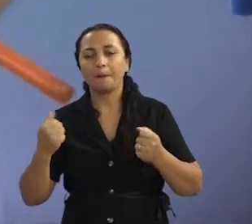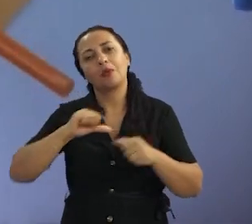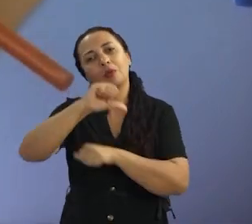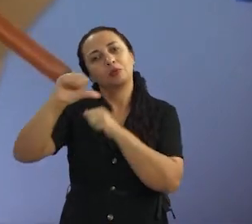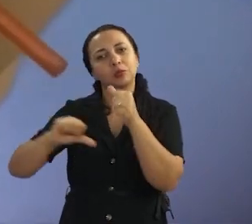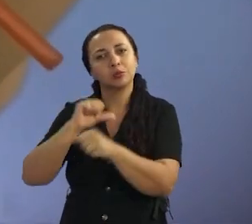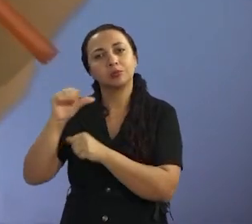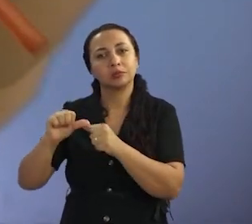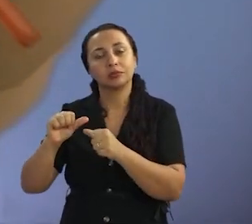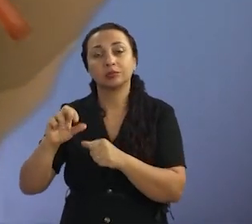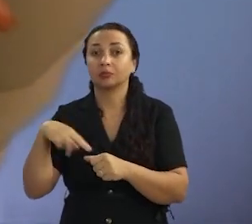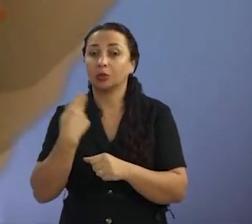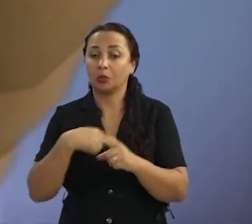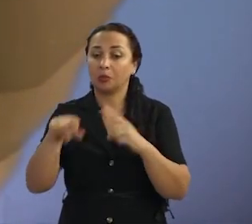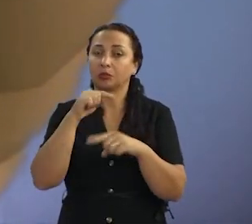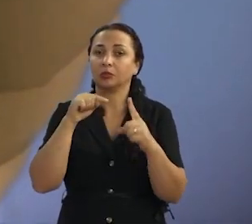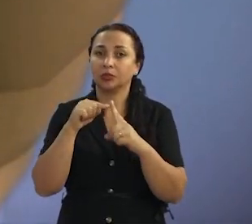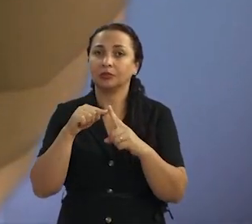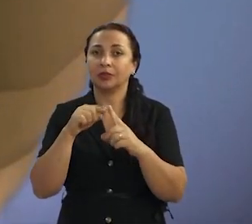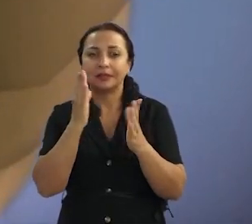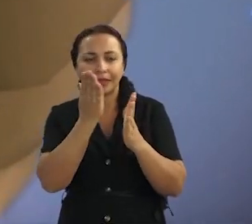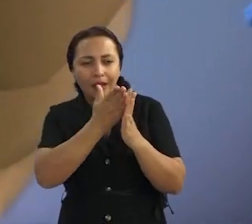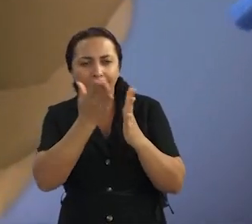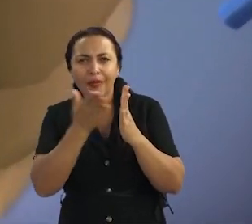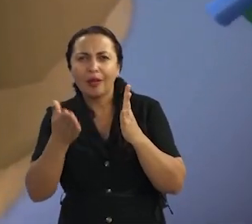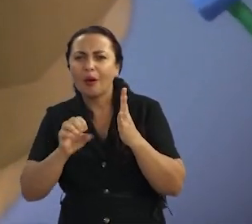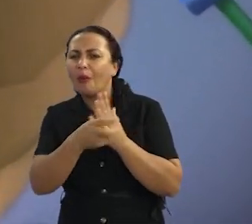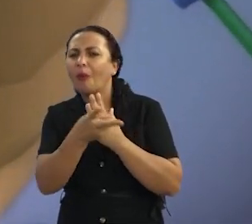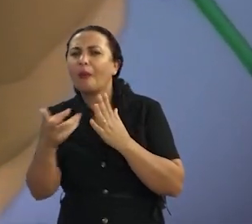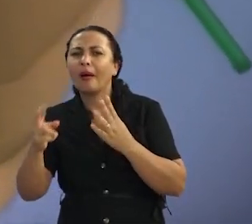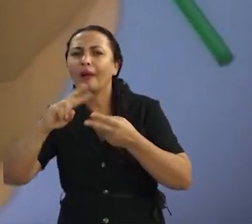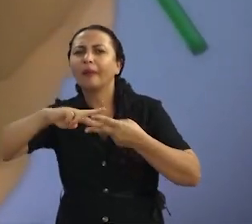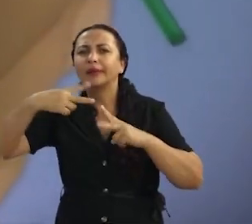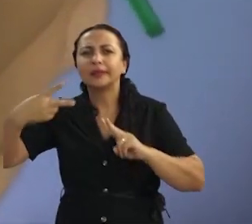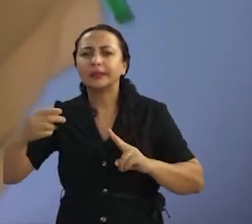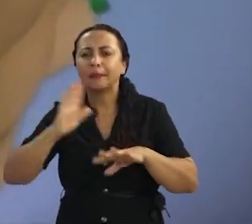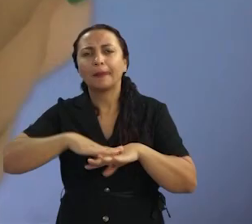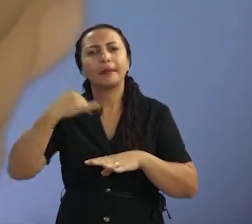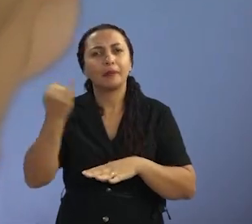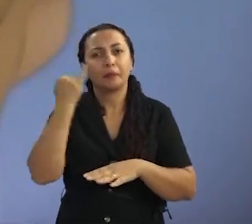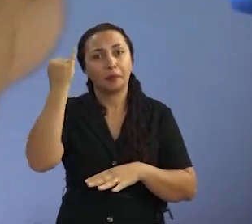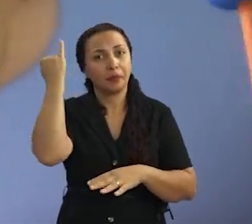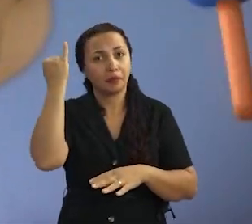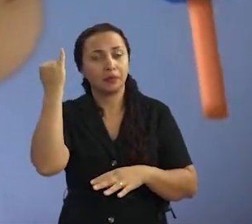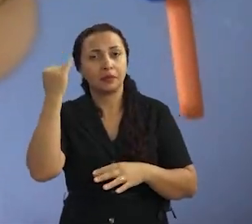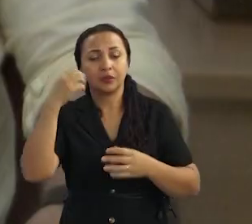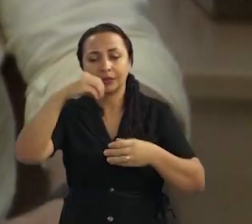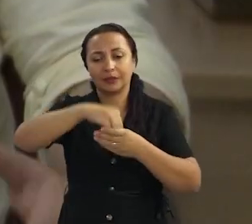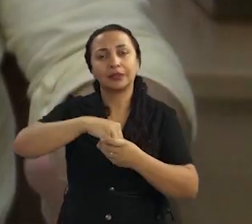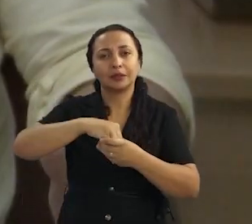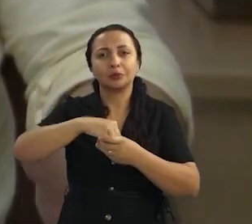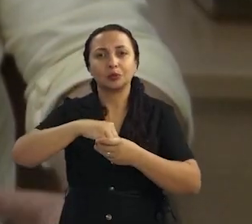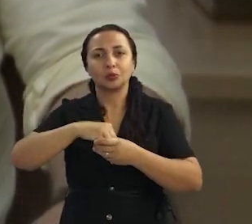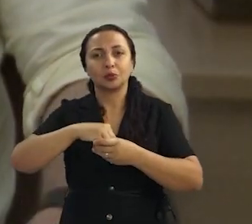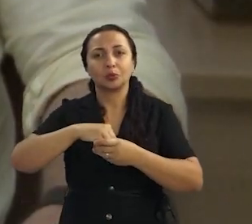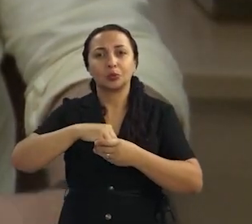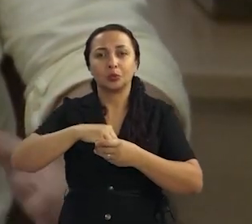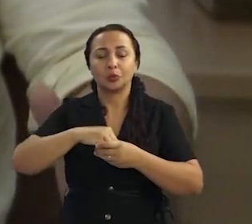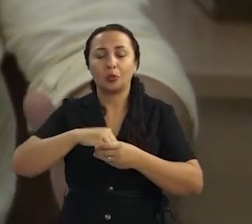ser alterados. Então, o nosso objetivo é exatamente identificar quais são os genes mais importantes